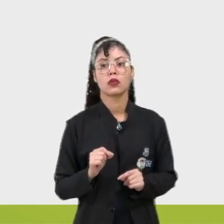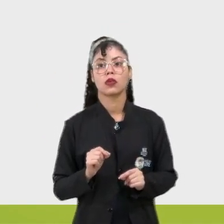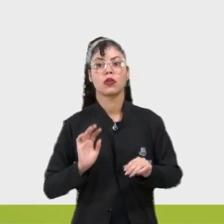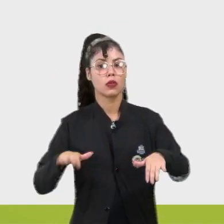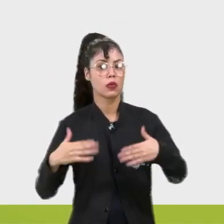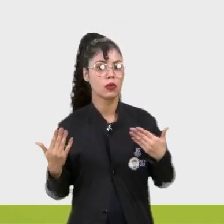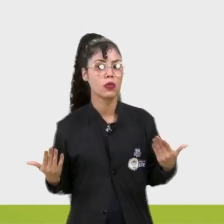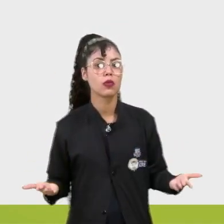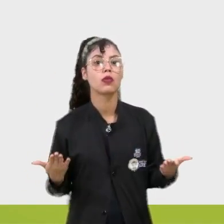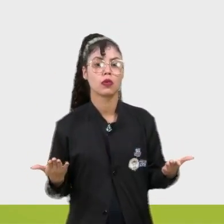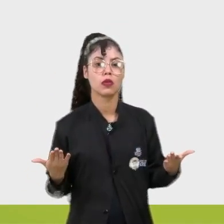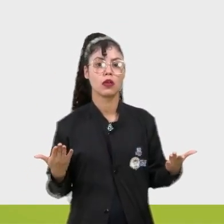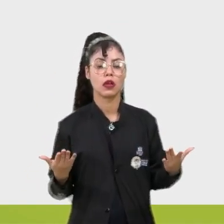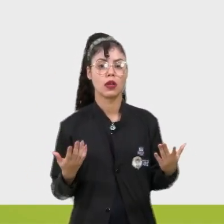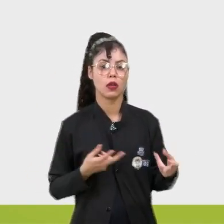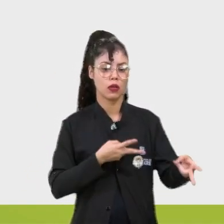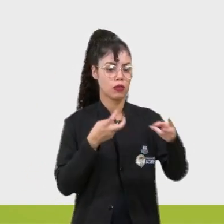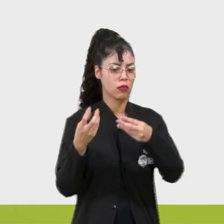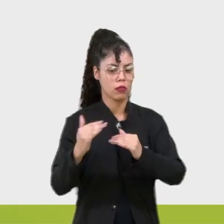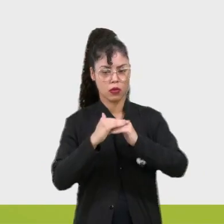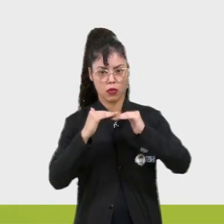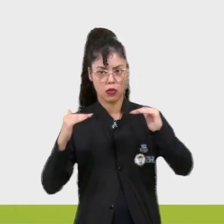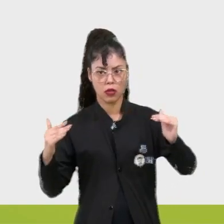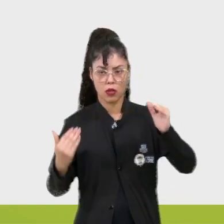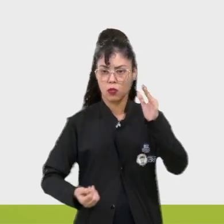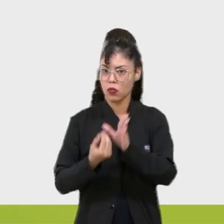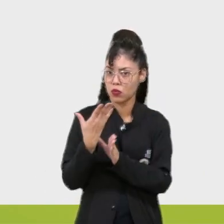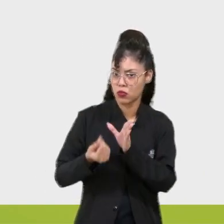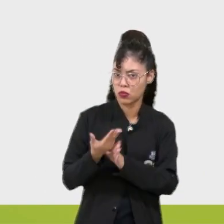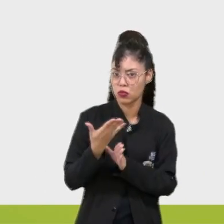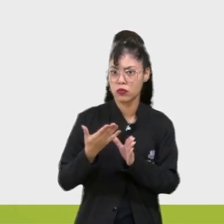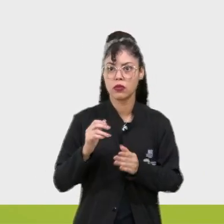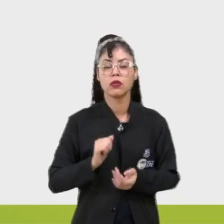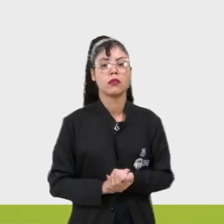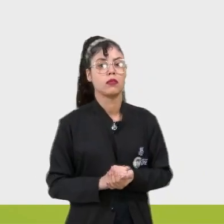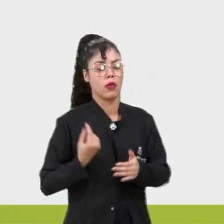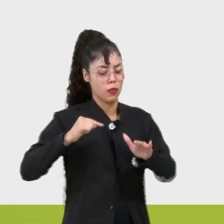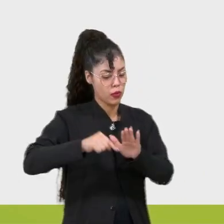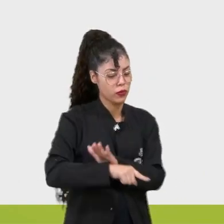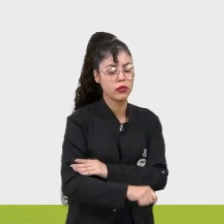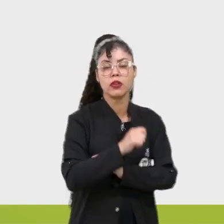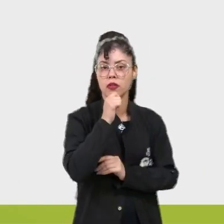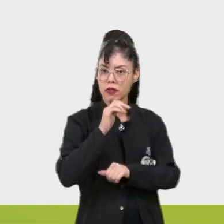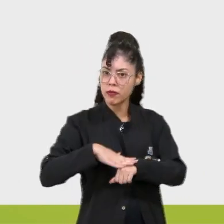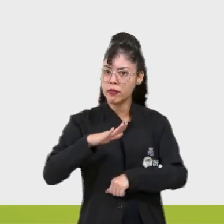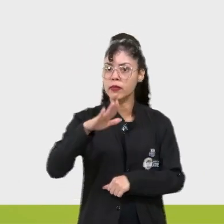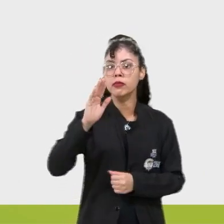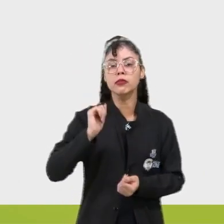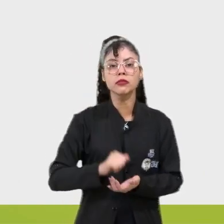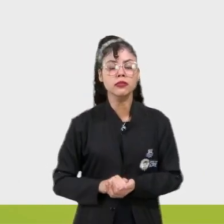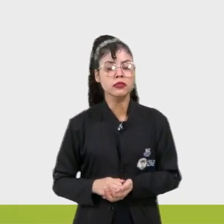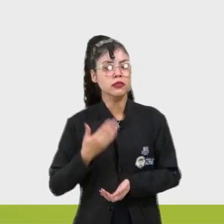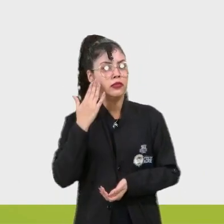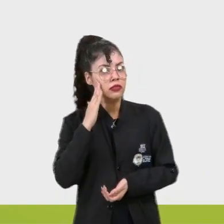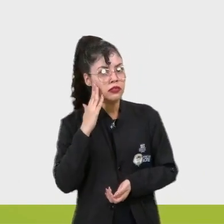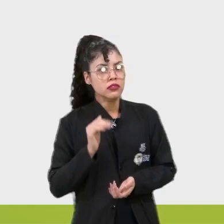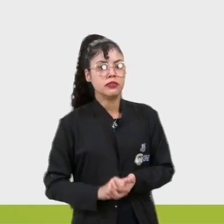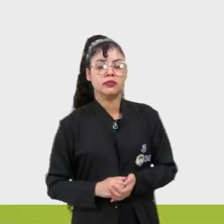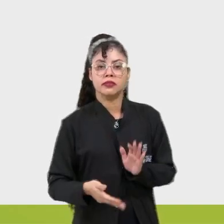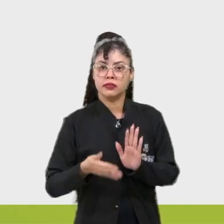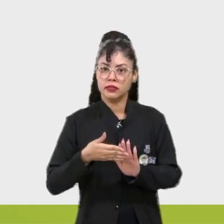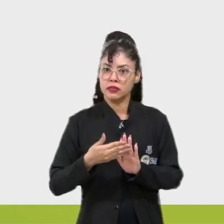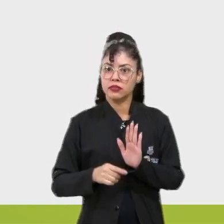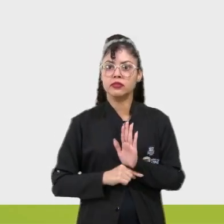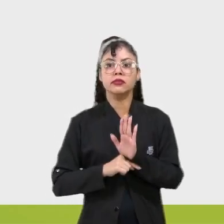qual foi a maneira? Ele foi superficial ou foi produtiva? Né? Então, o objetivo, compreensão do tema